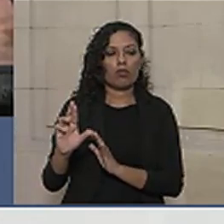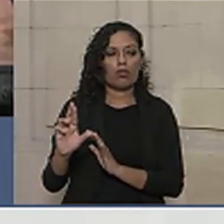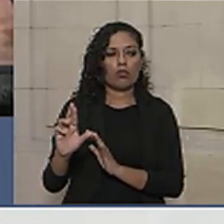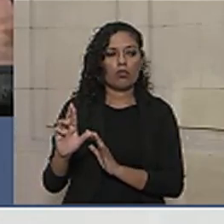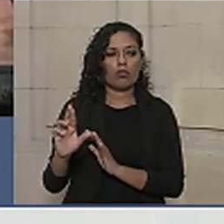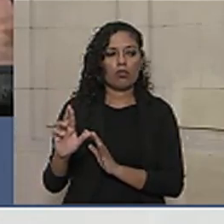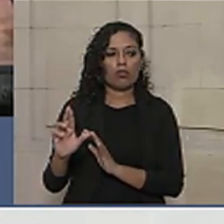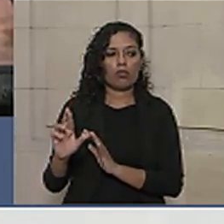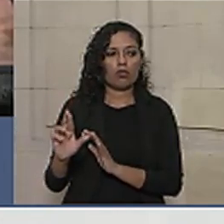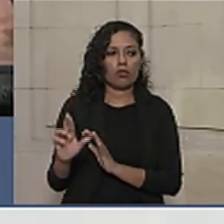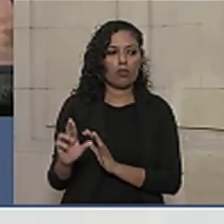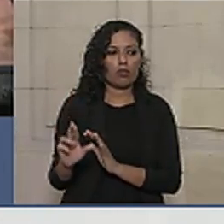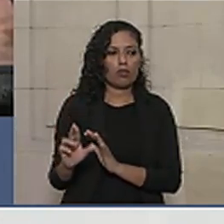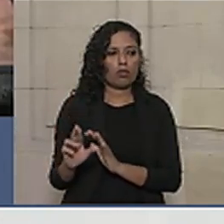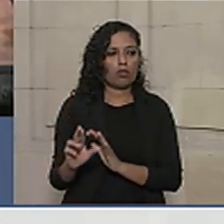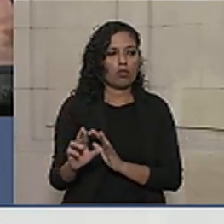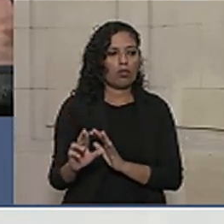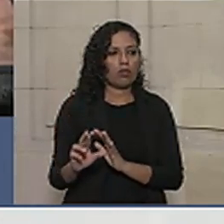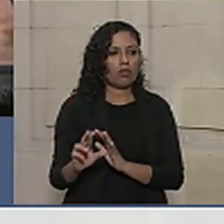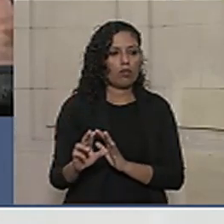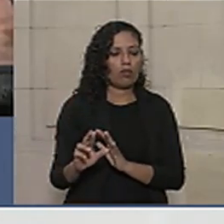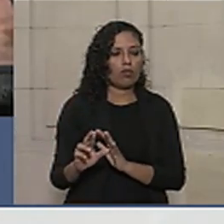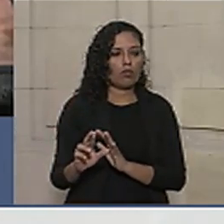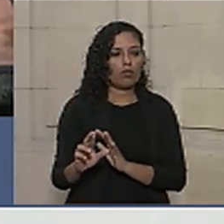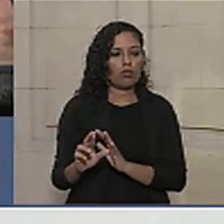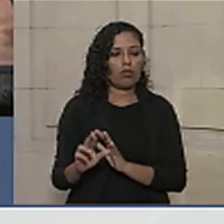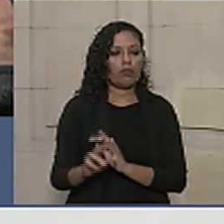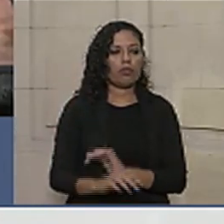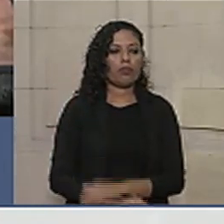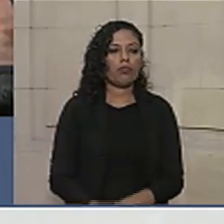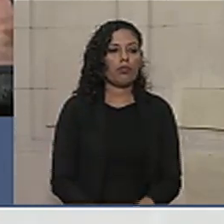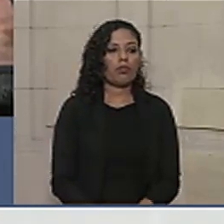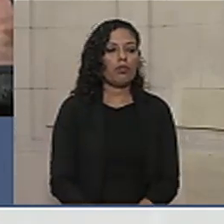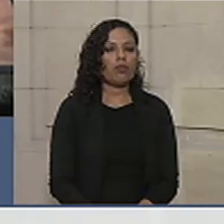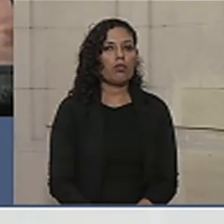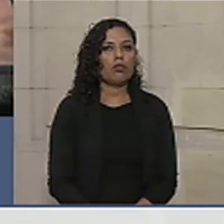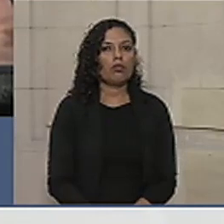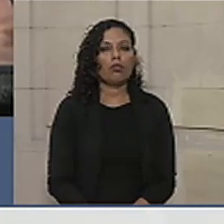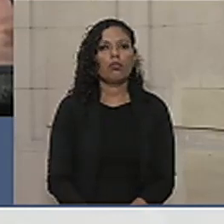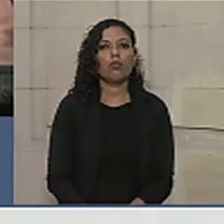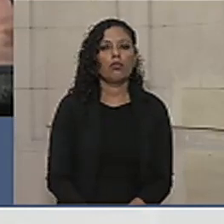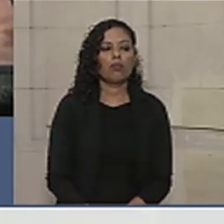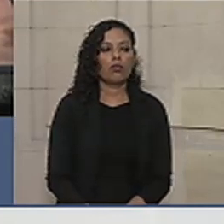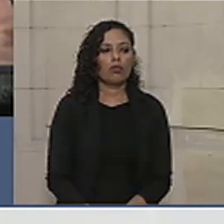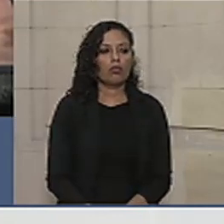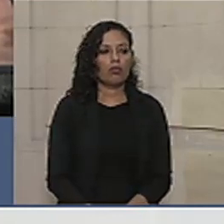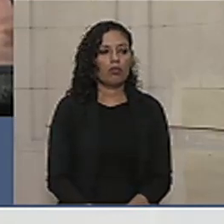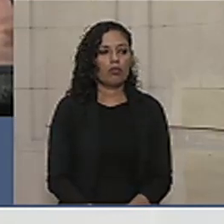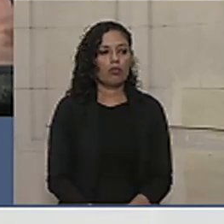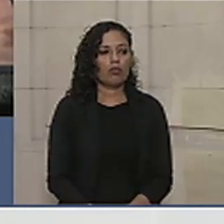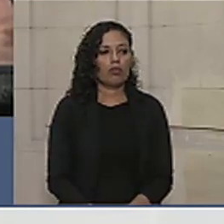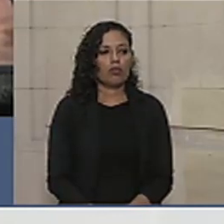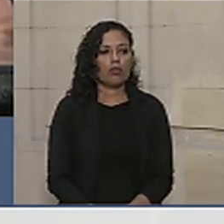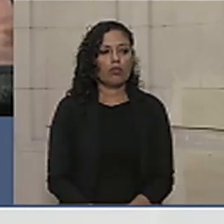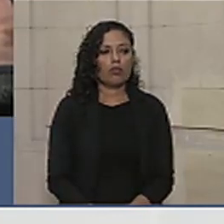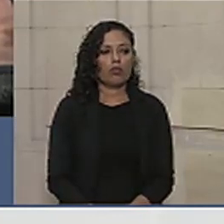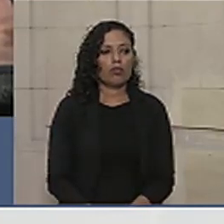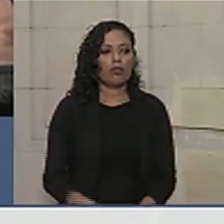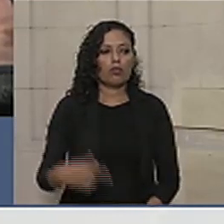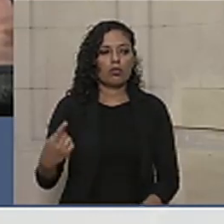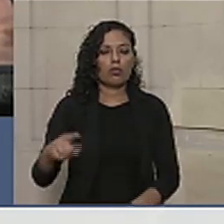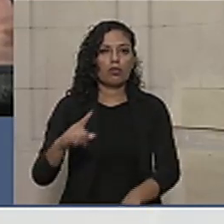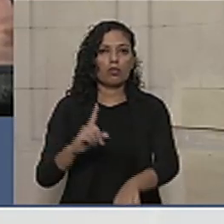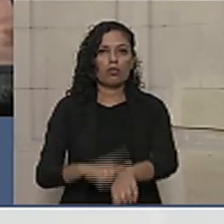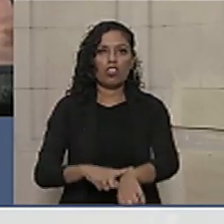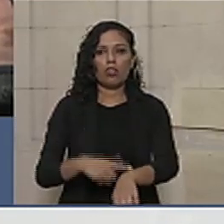Não, aí, olha só, deixa qual é o horário que entrou a emenda, Marquinhos? Não tem o relógio. Cadê o relógio? Não tem relógio, não